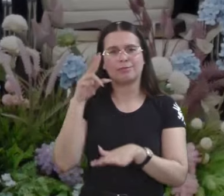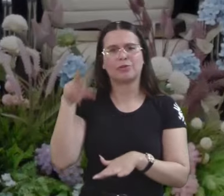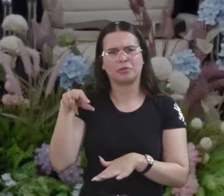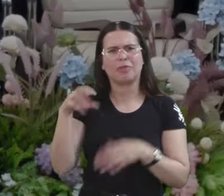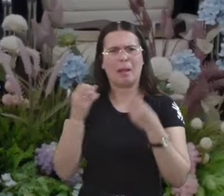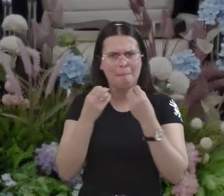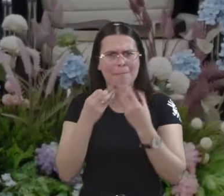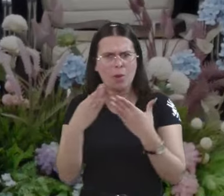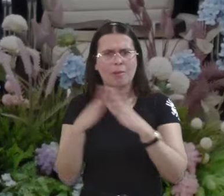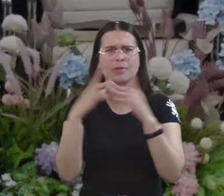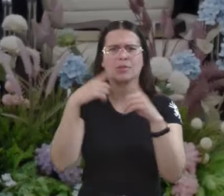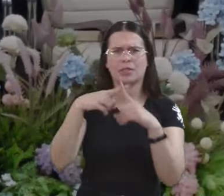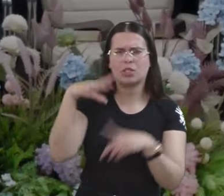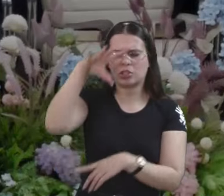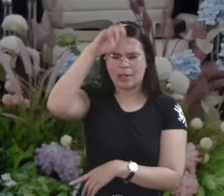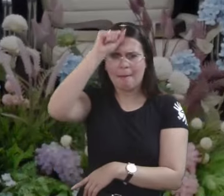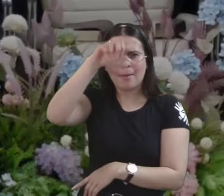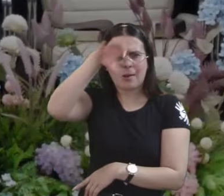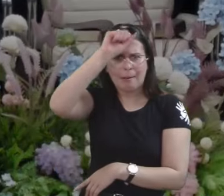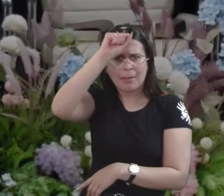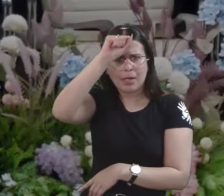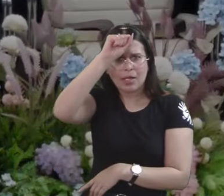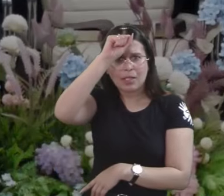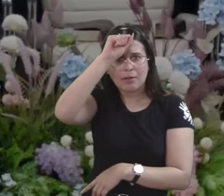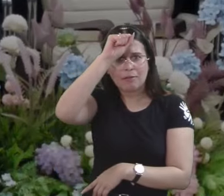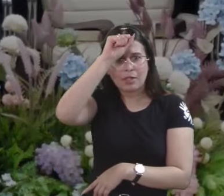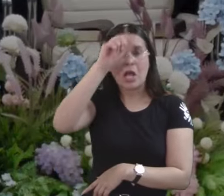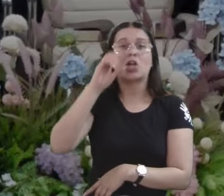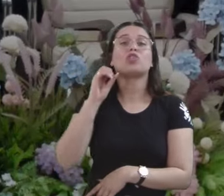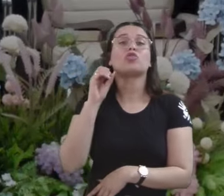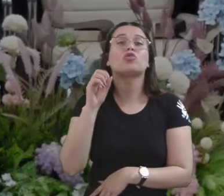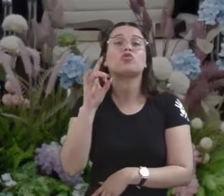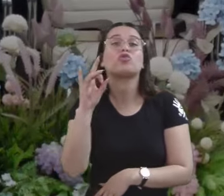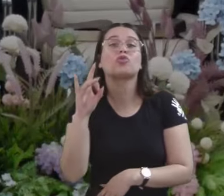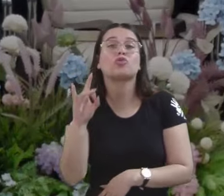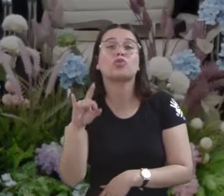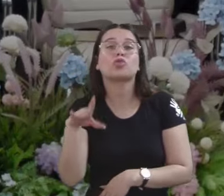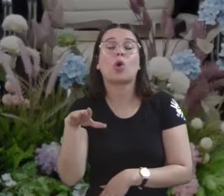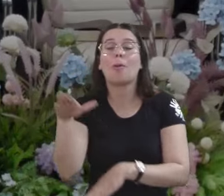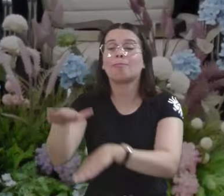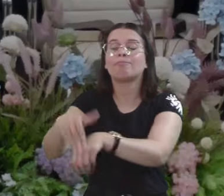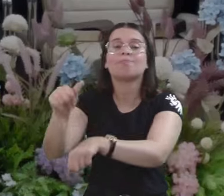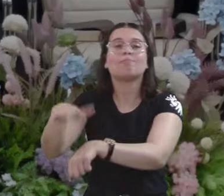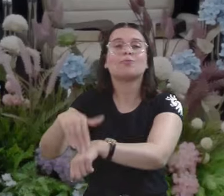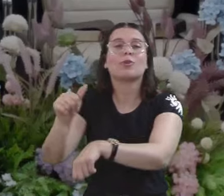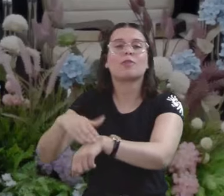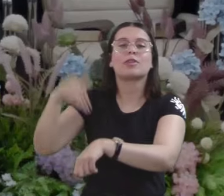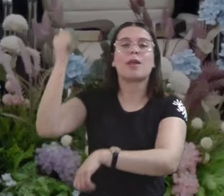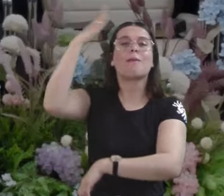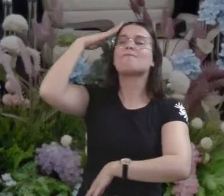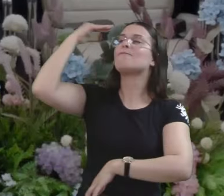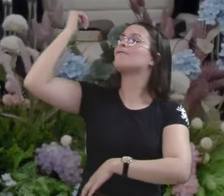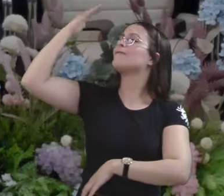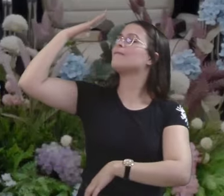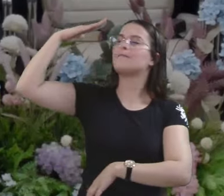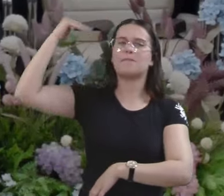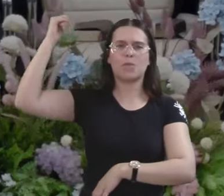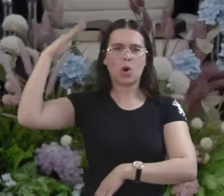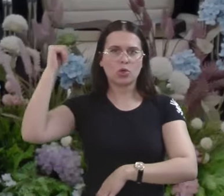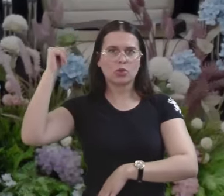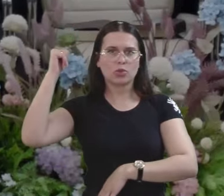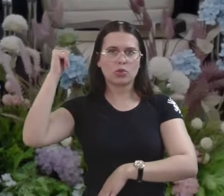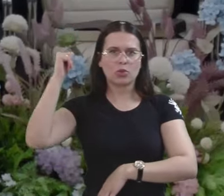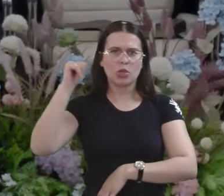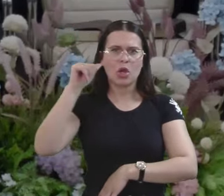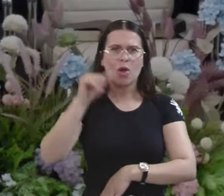as igrejas aprender, não ficar contratando estrela, acima da média, acima do básico, contratando pessoas